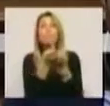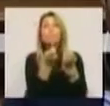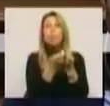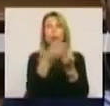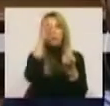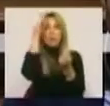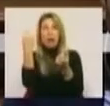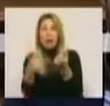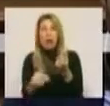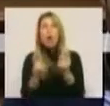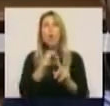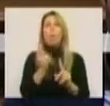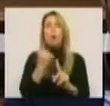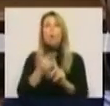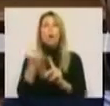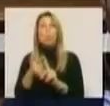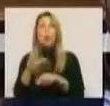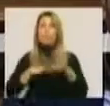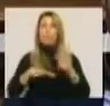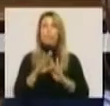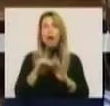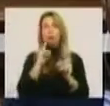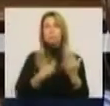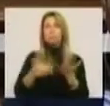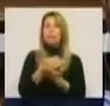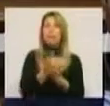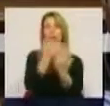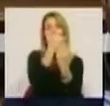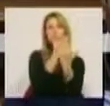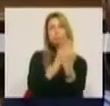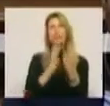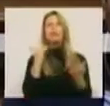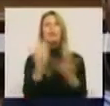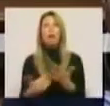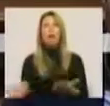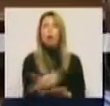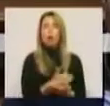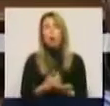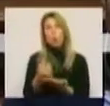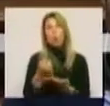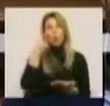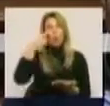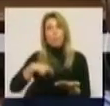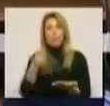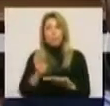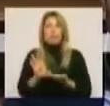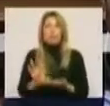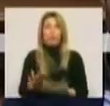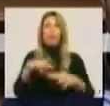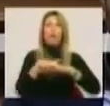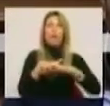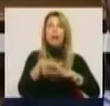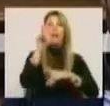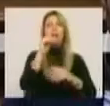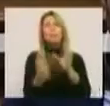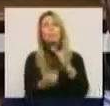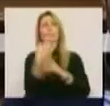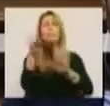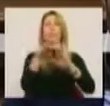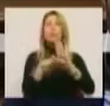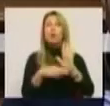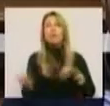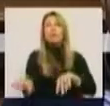os dados anualmente, que se dote de recursos humanos e financeiros esta rede e que esta estrutura crie programas de educação e